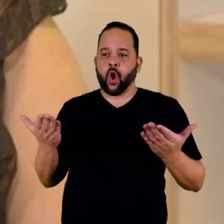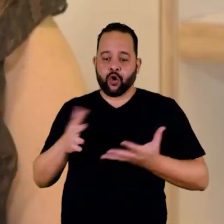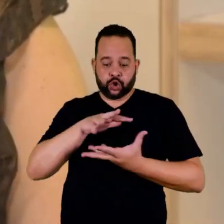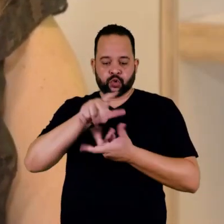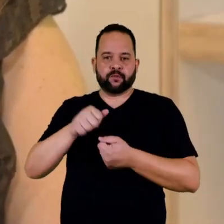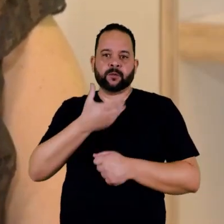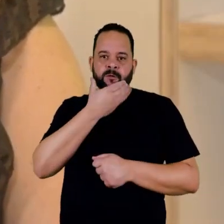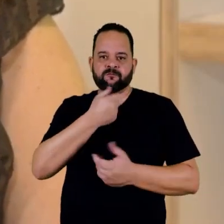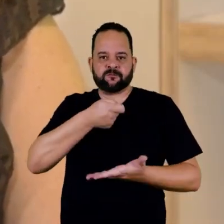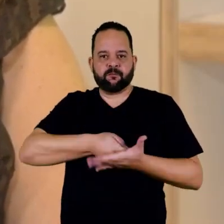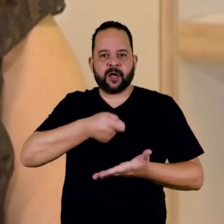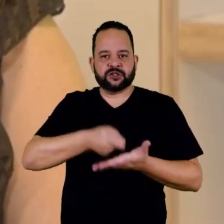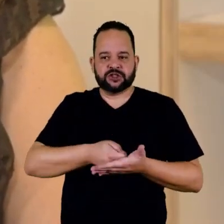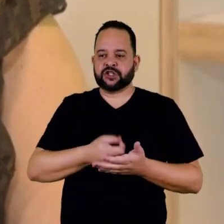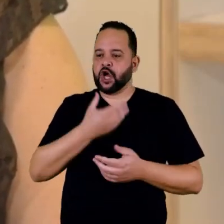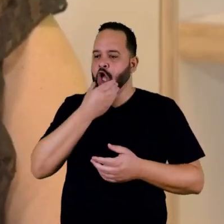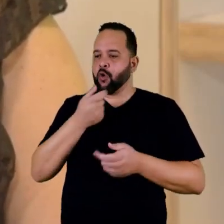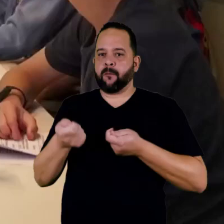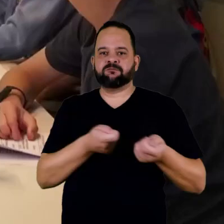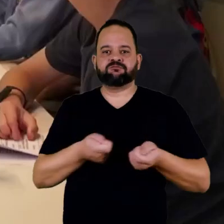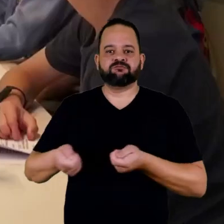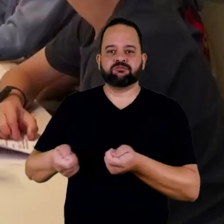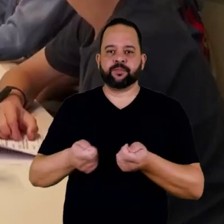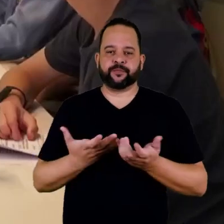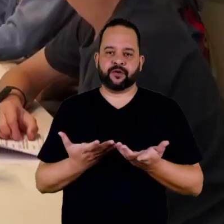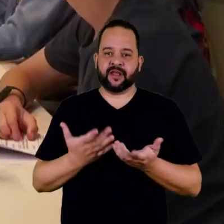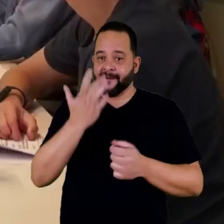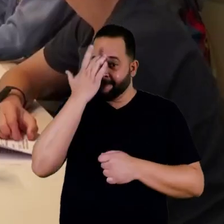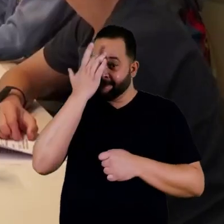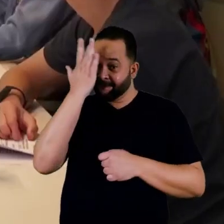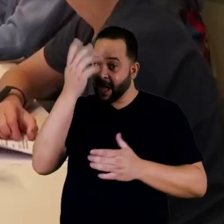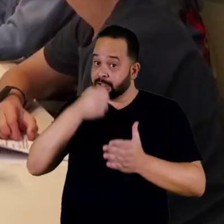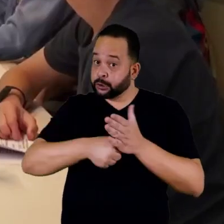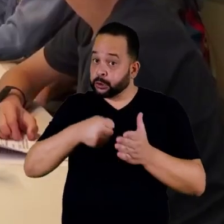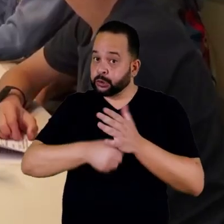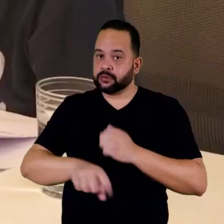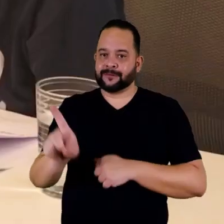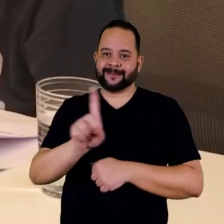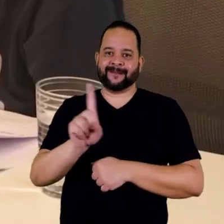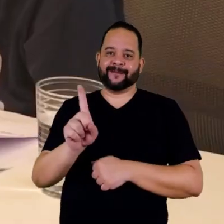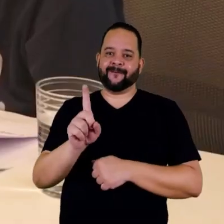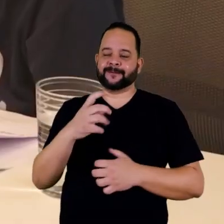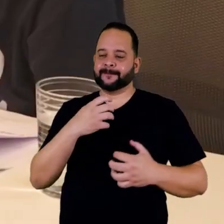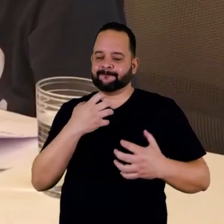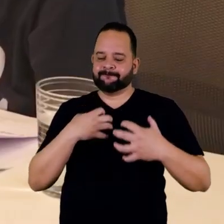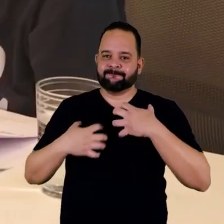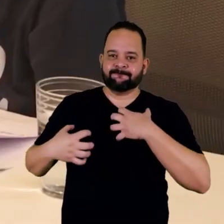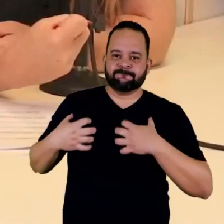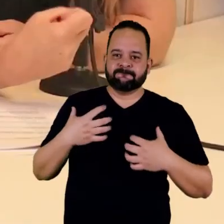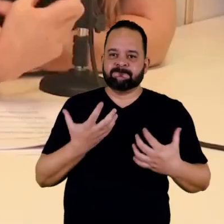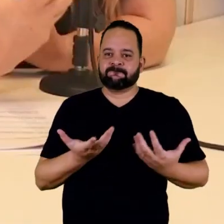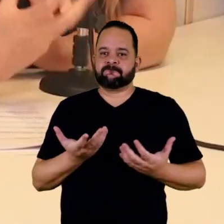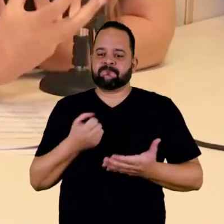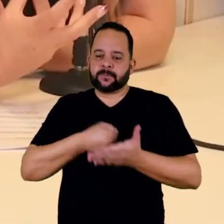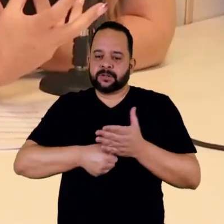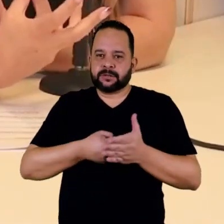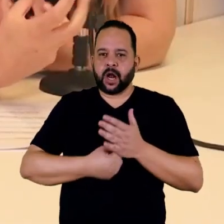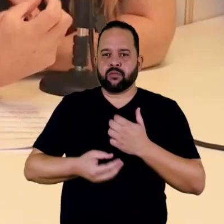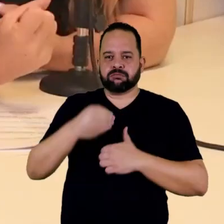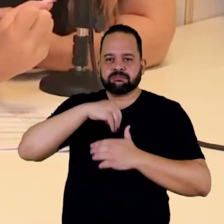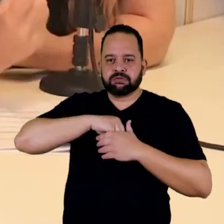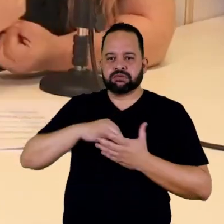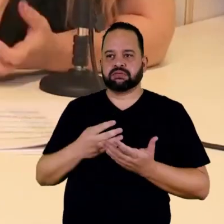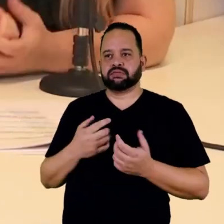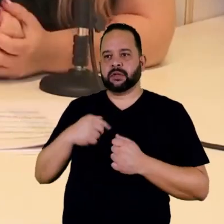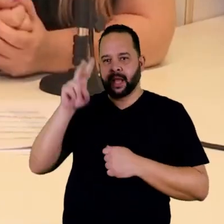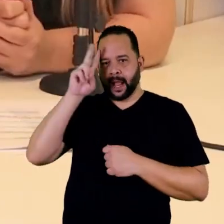machista né no mundo muito dominado pelos homens né não é fácil essa luta interna né Eh